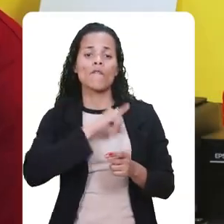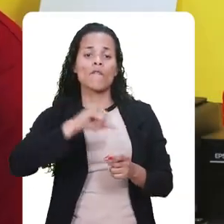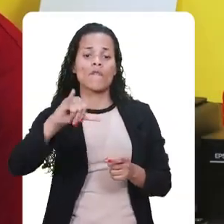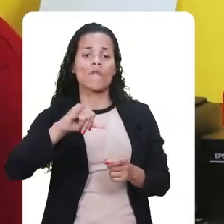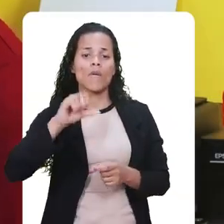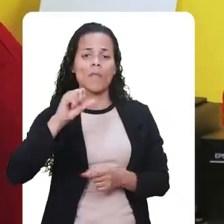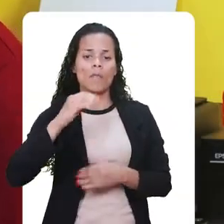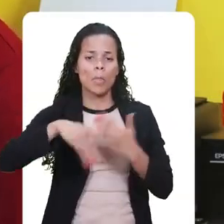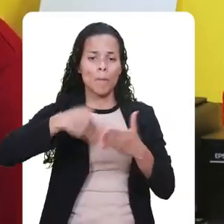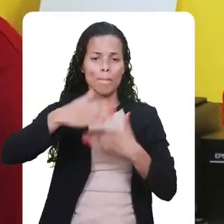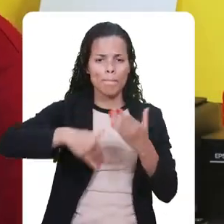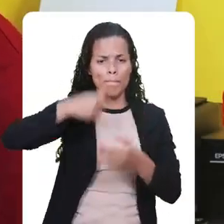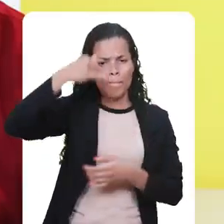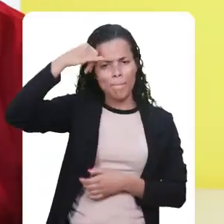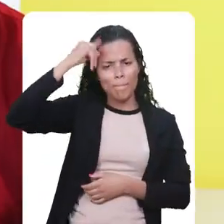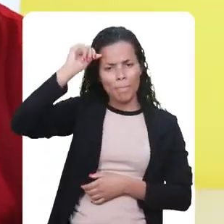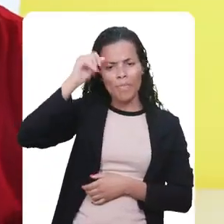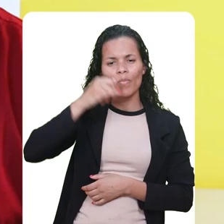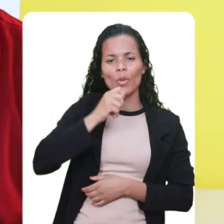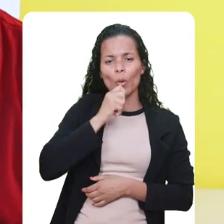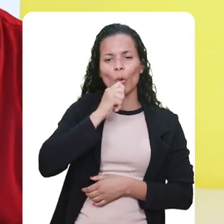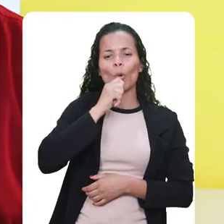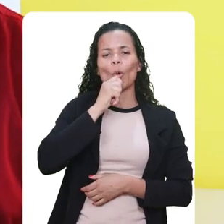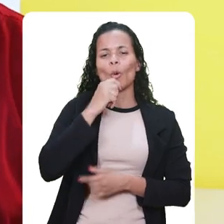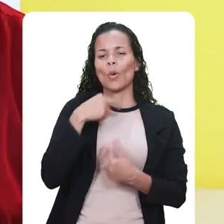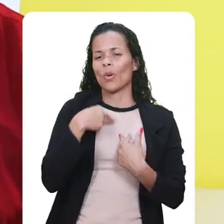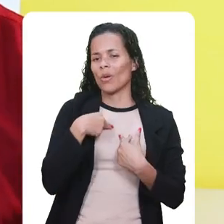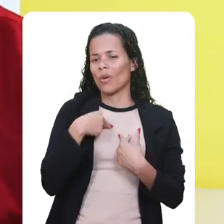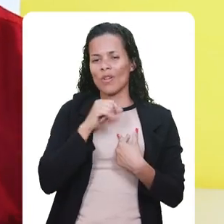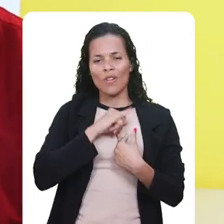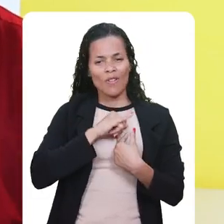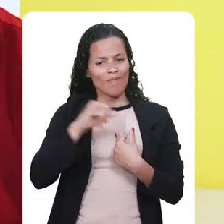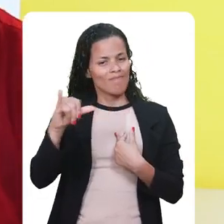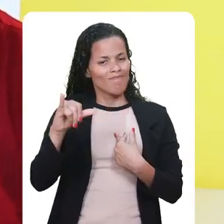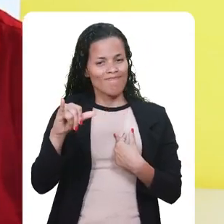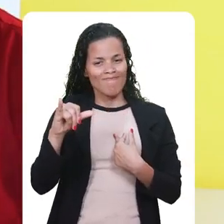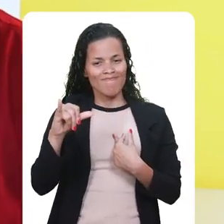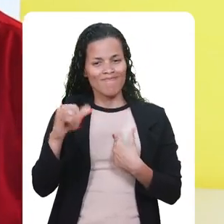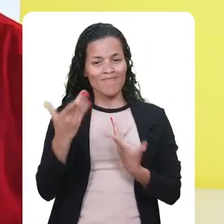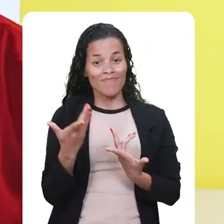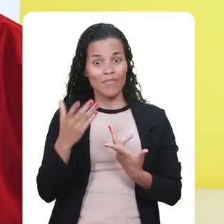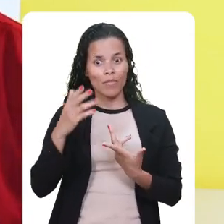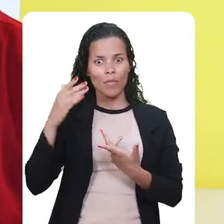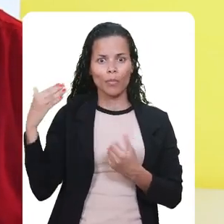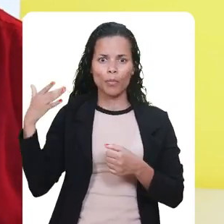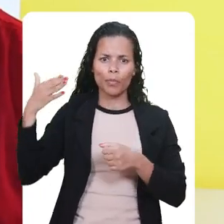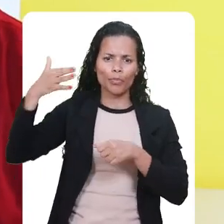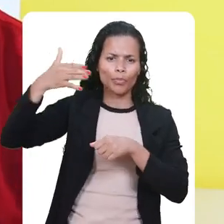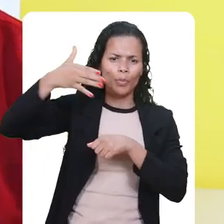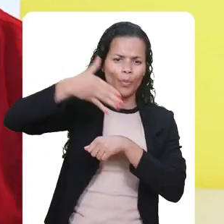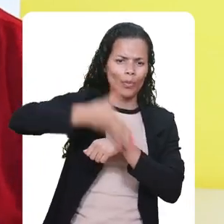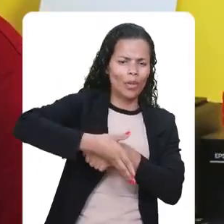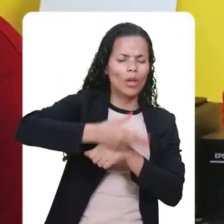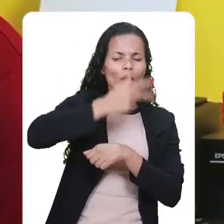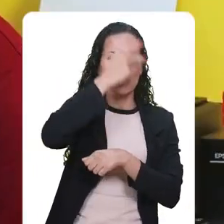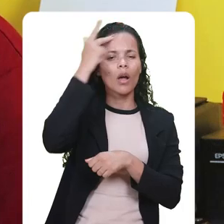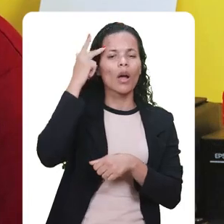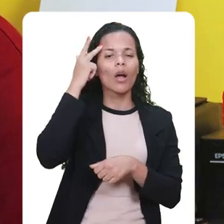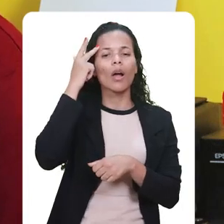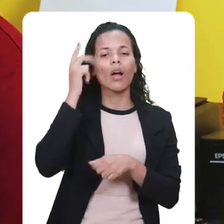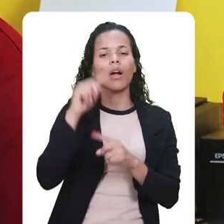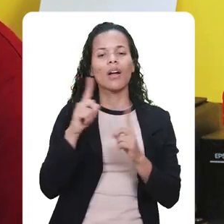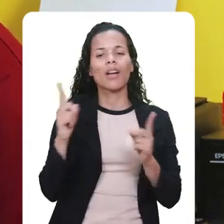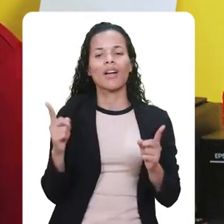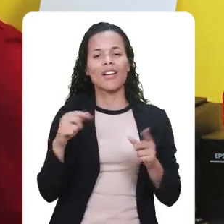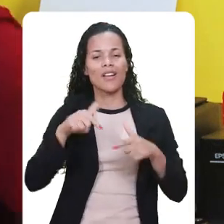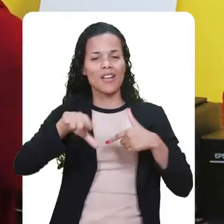Quando a gente fala no segmento de boi de buzina, a gente não pode deixar de fora a questão turística.